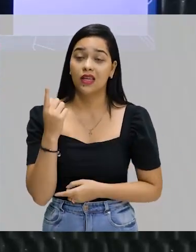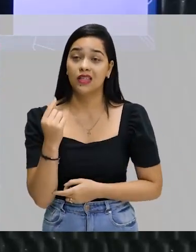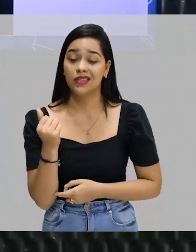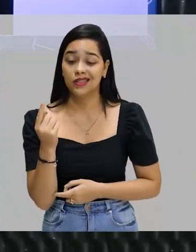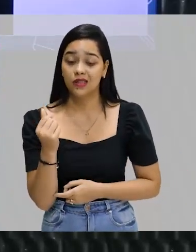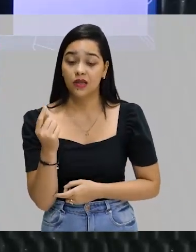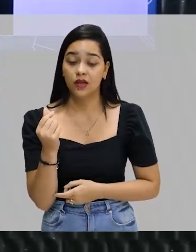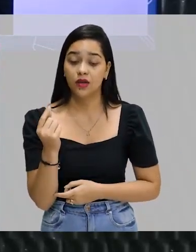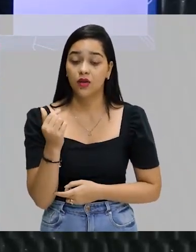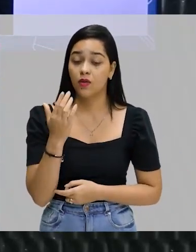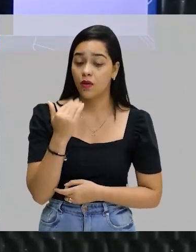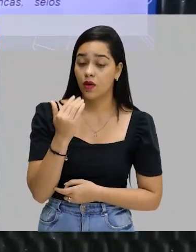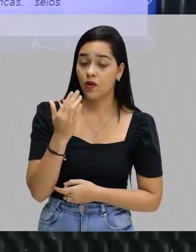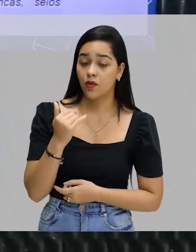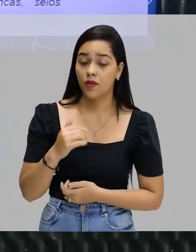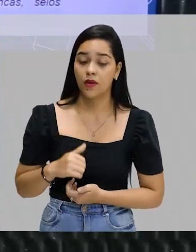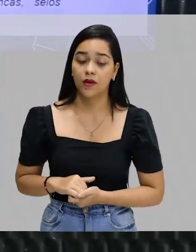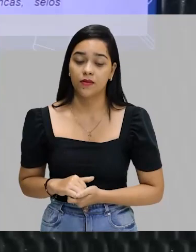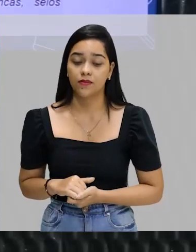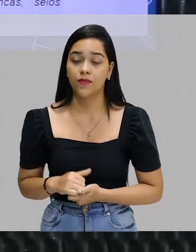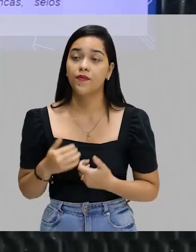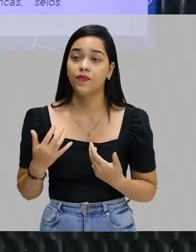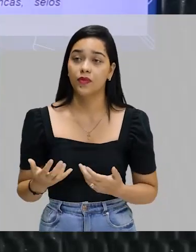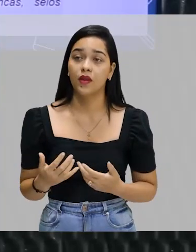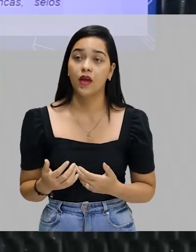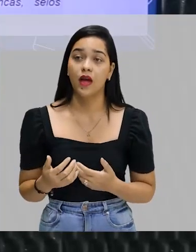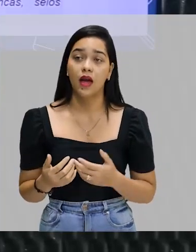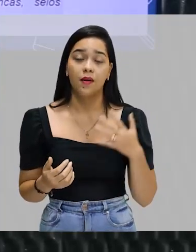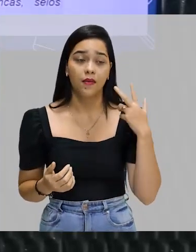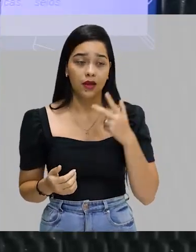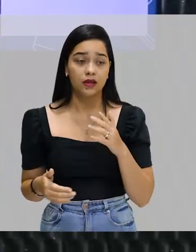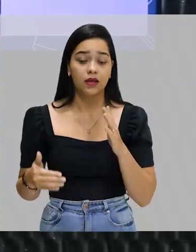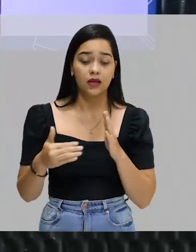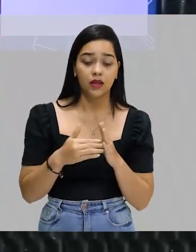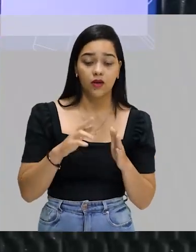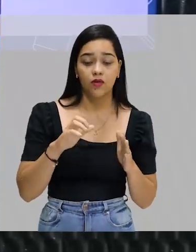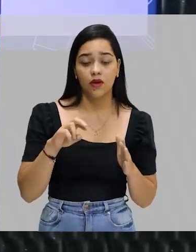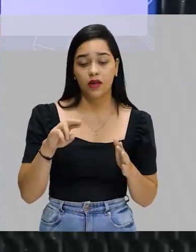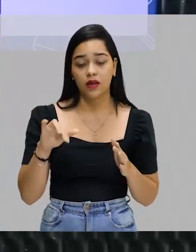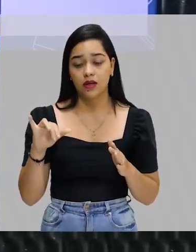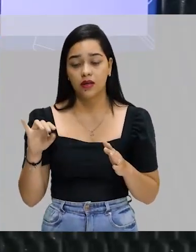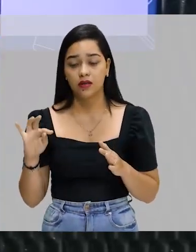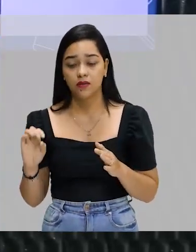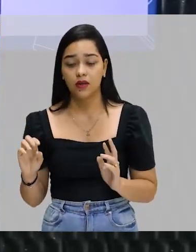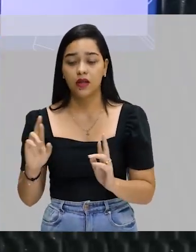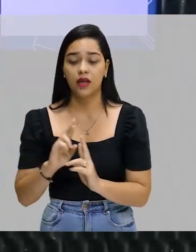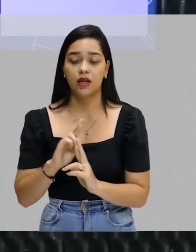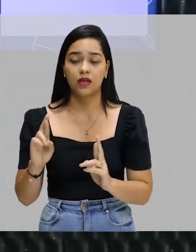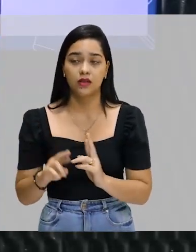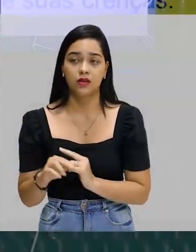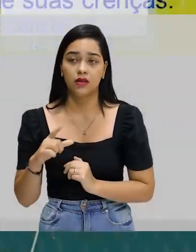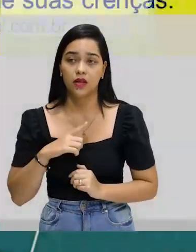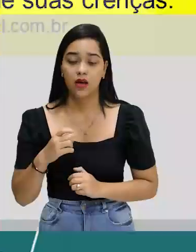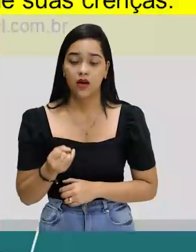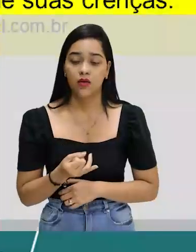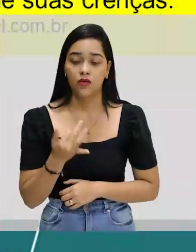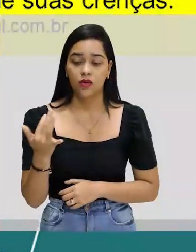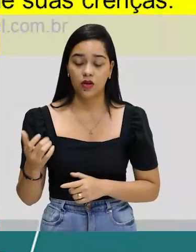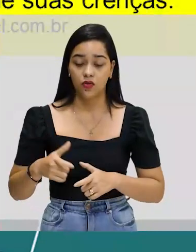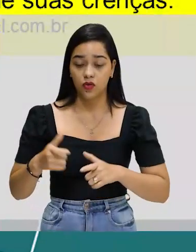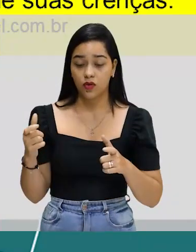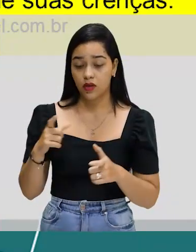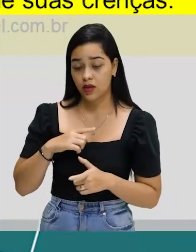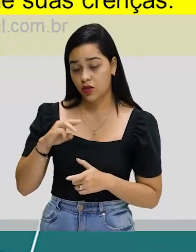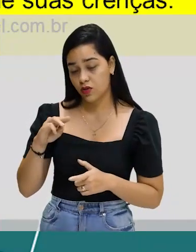para comer. Pronto, simples. Então a beleza na Idade Média até o Renascimento tem a ver diretamente com a quantidade de volume e